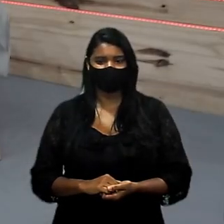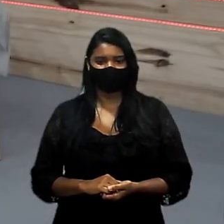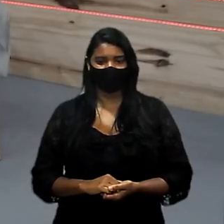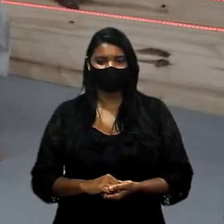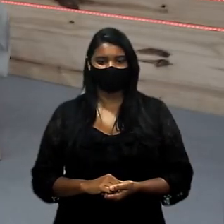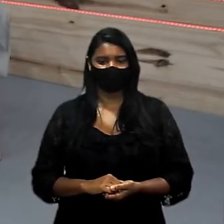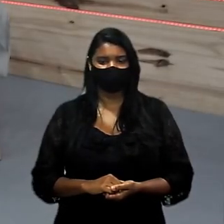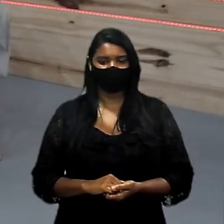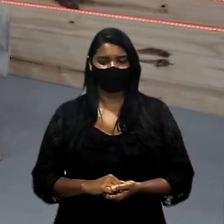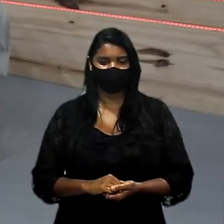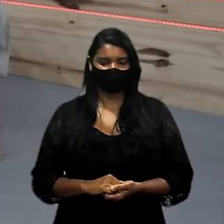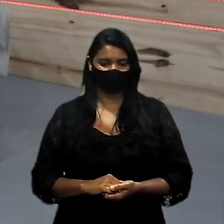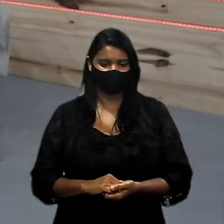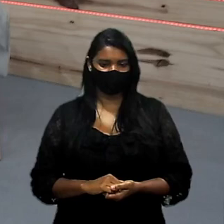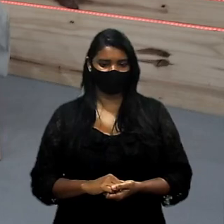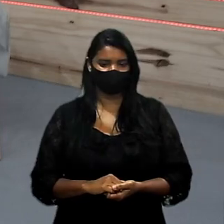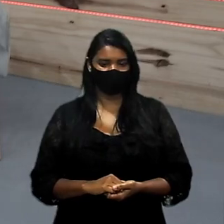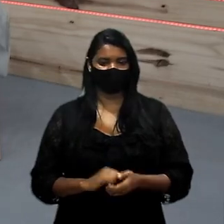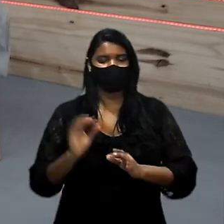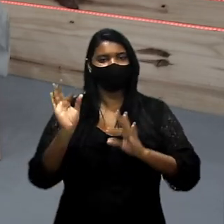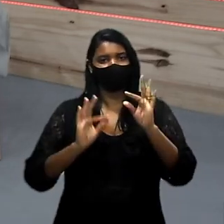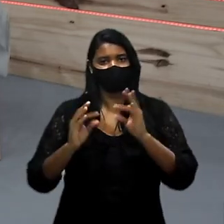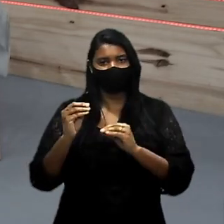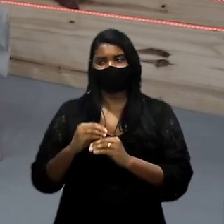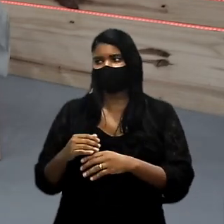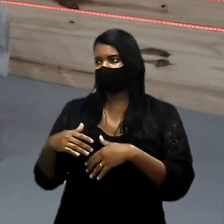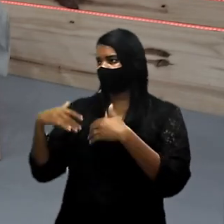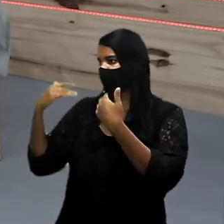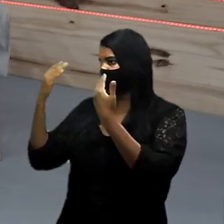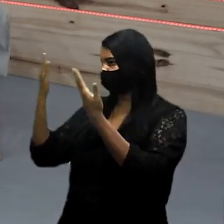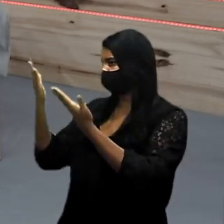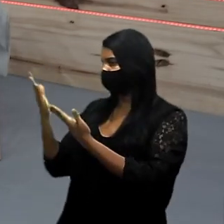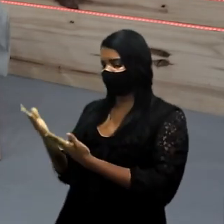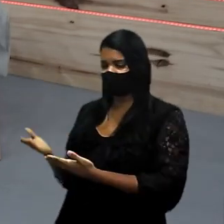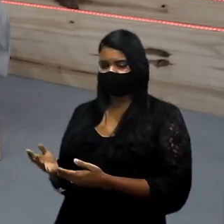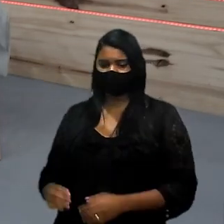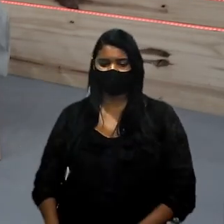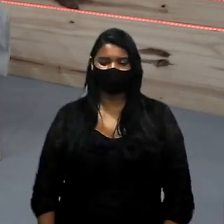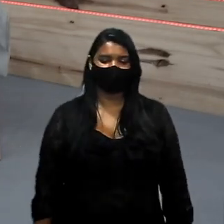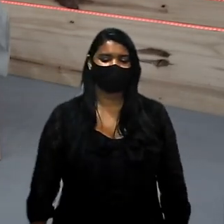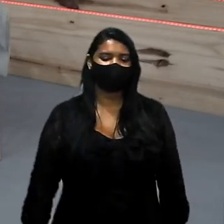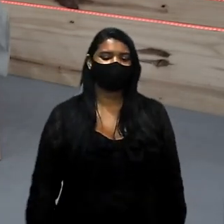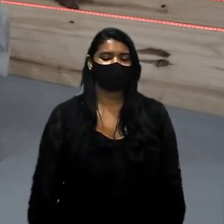Vamos tentar retornar aqui as nossas...